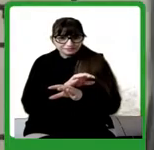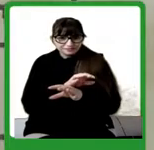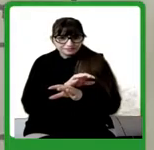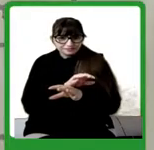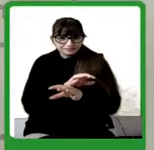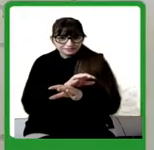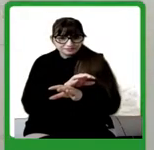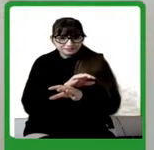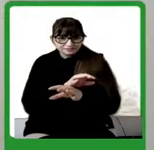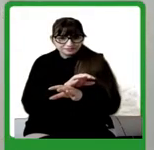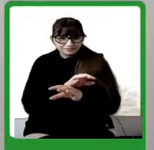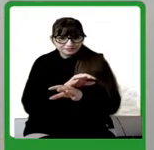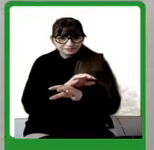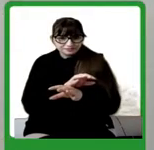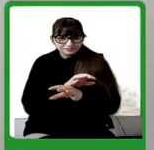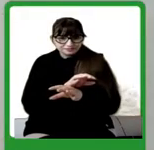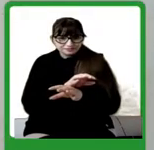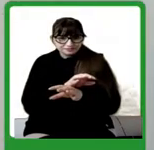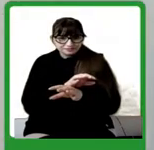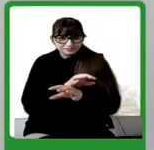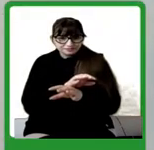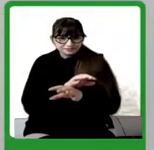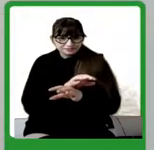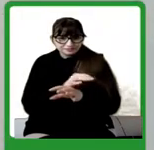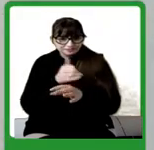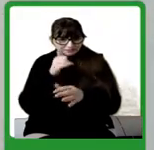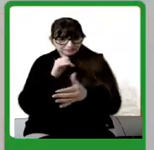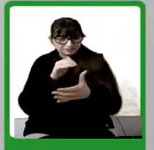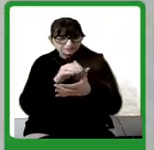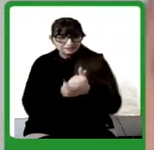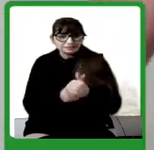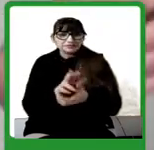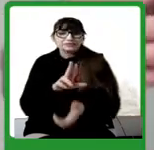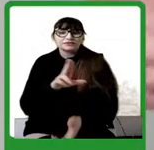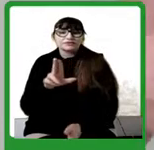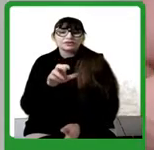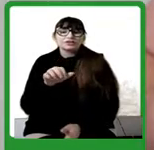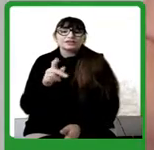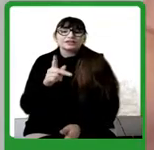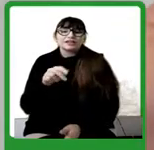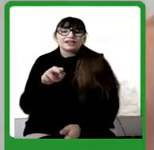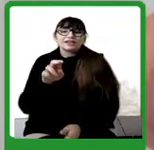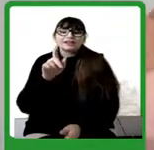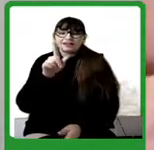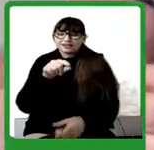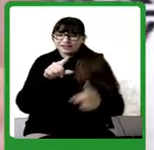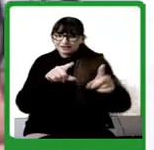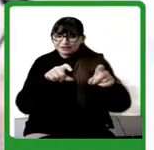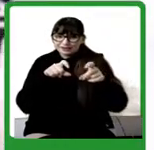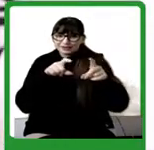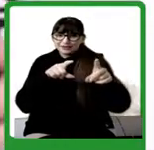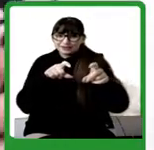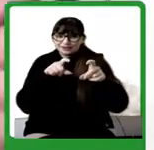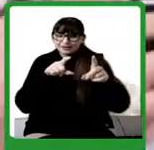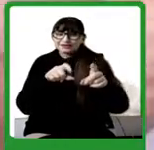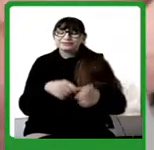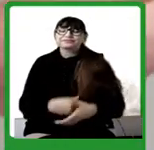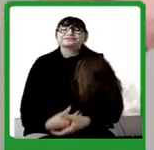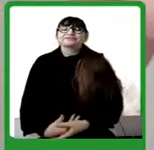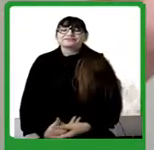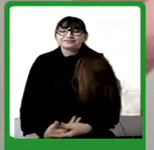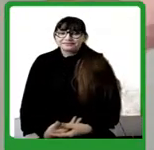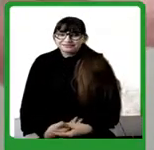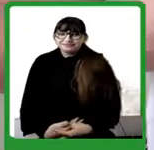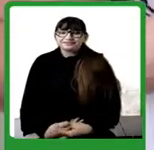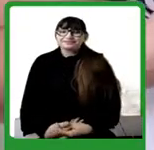Como é que é o nome da tua esposa? Lucilene. Lucilene, nome de coluna também. Essa aí foi catequista também, ela, querida. Ah, Lucilene.